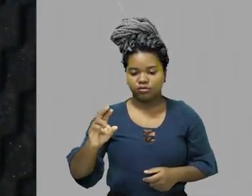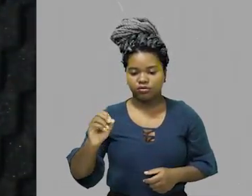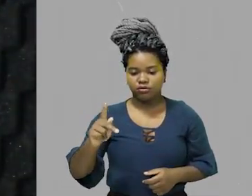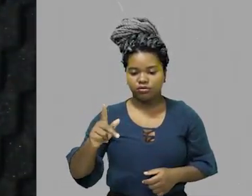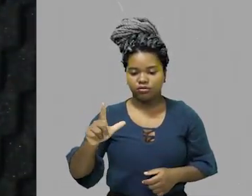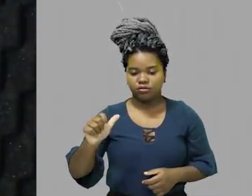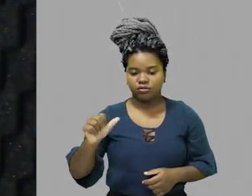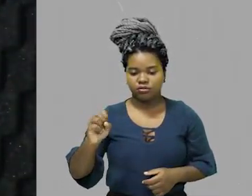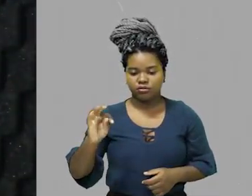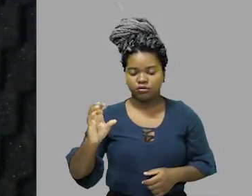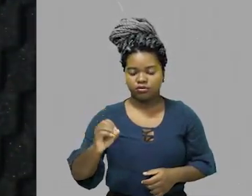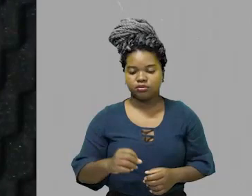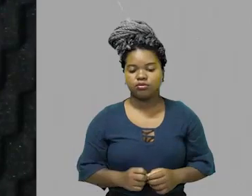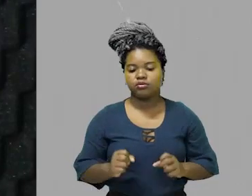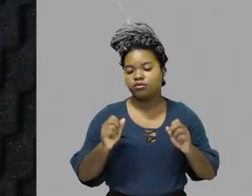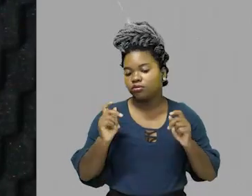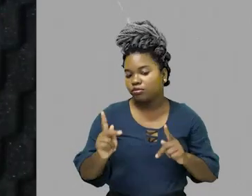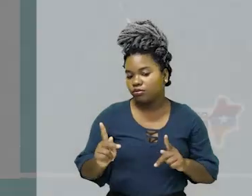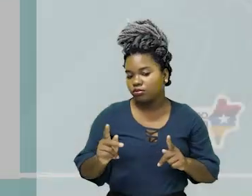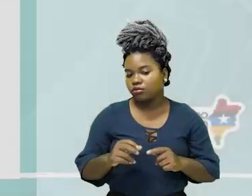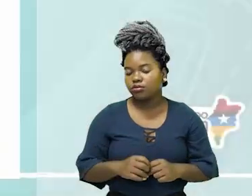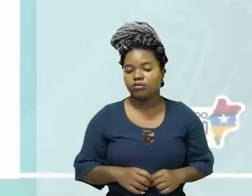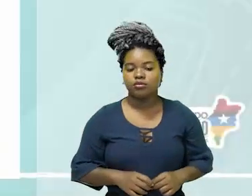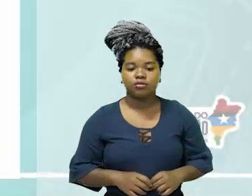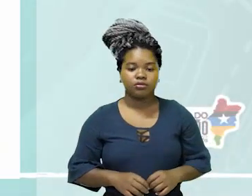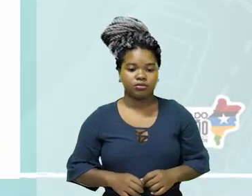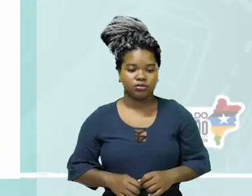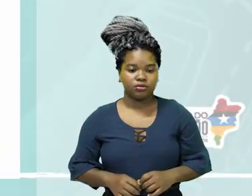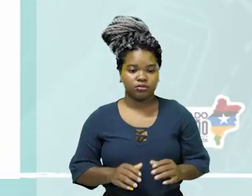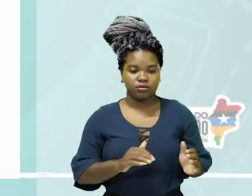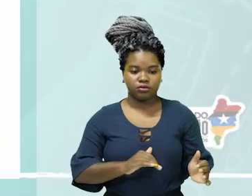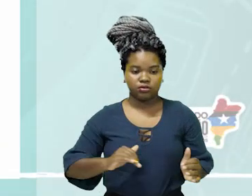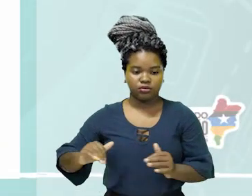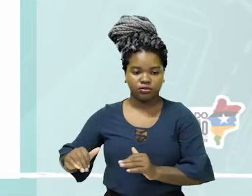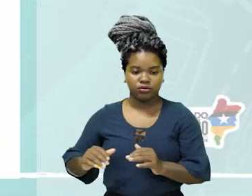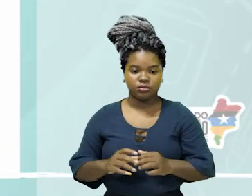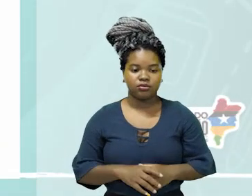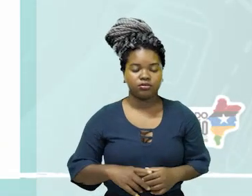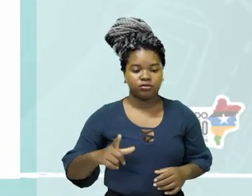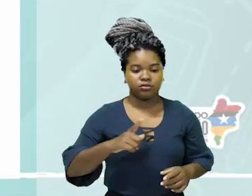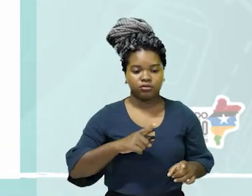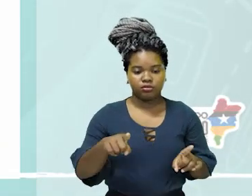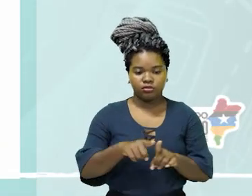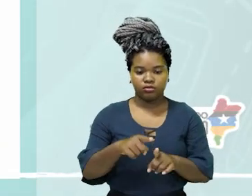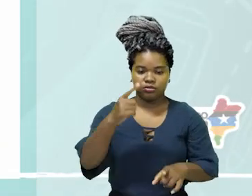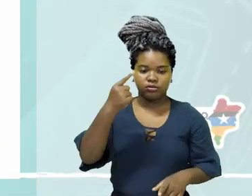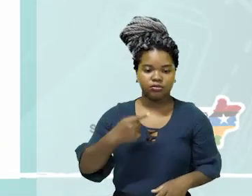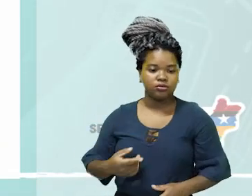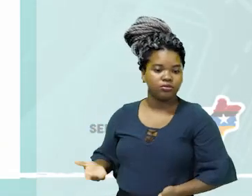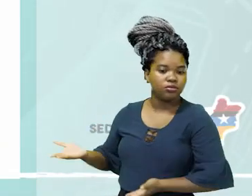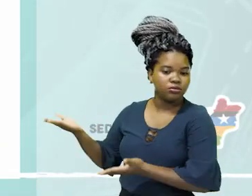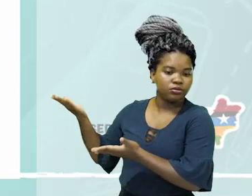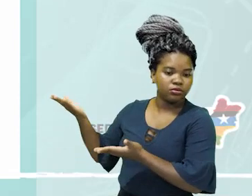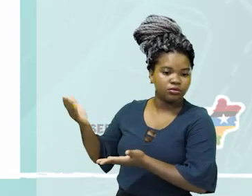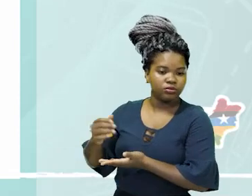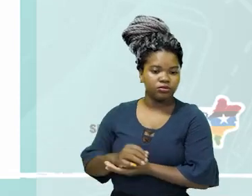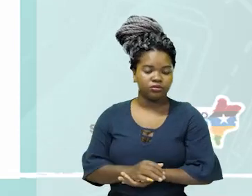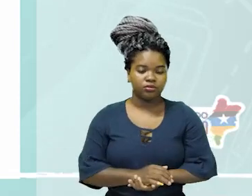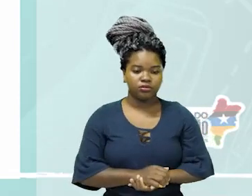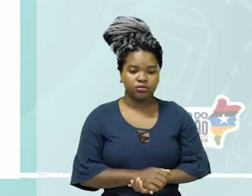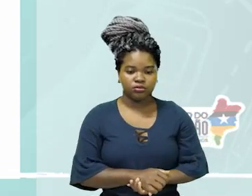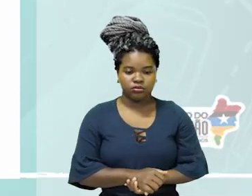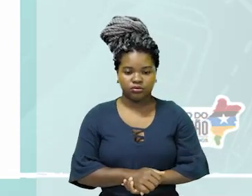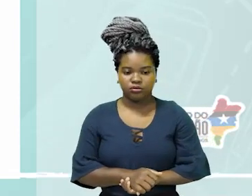contém o pigmento clorofila, que faz a fotossíntese. E aí nós vamos ter, pessoal, a filogenia de todas as